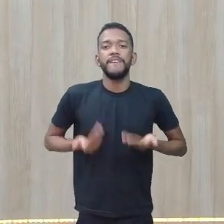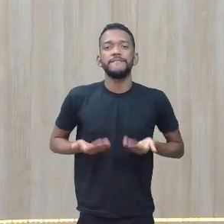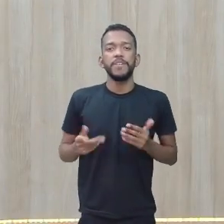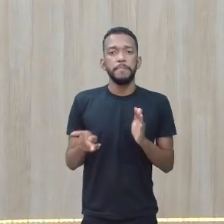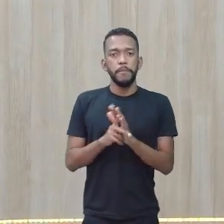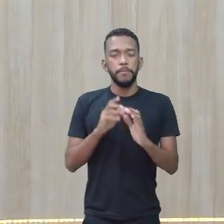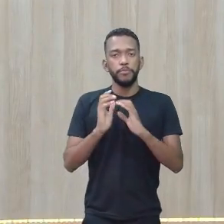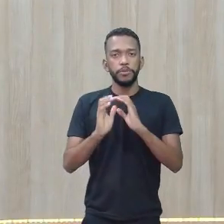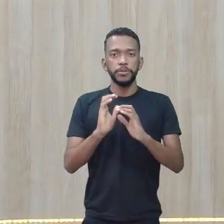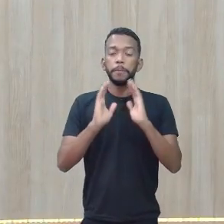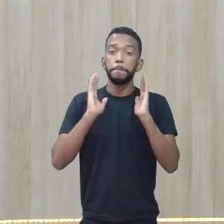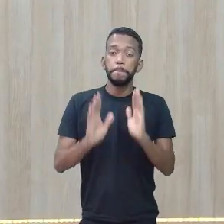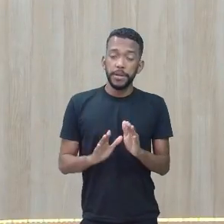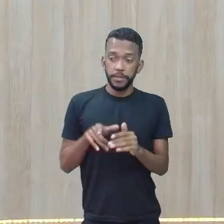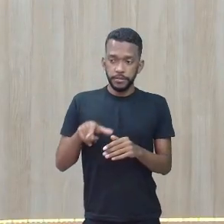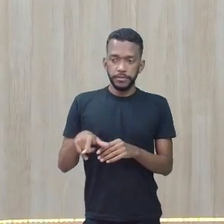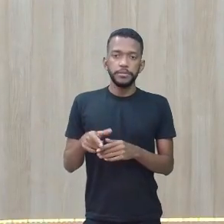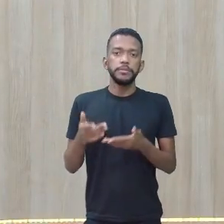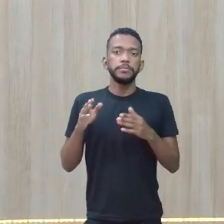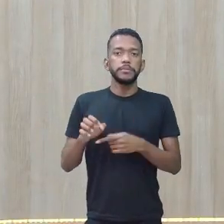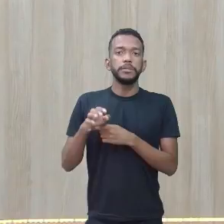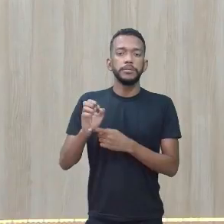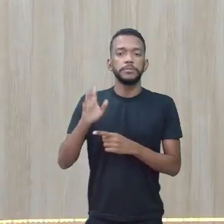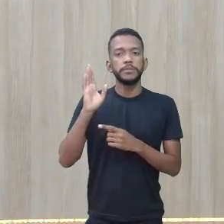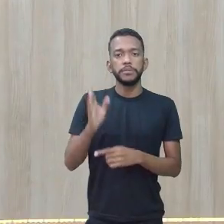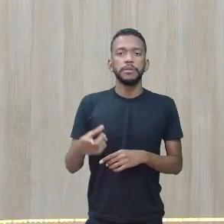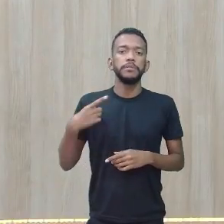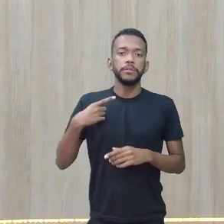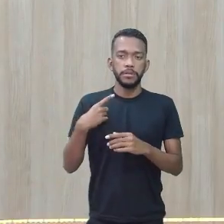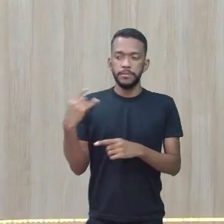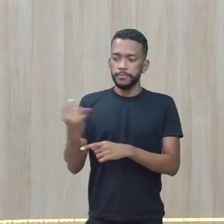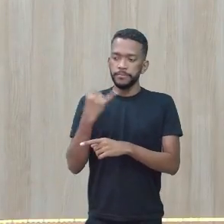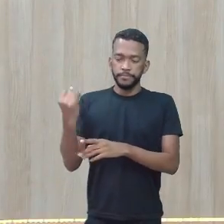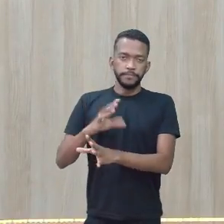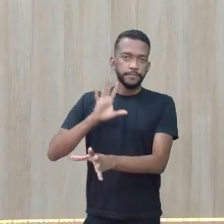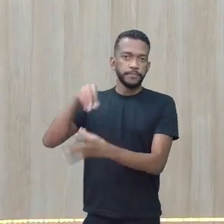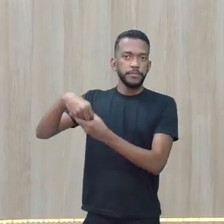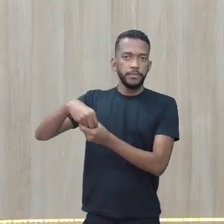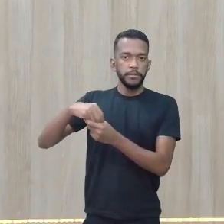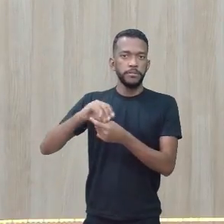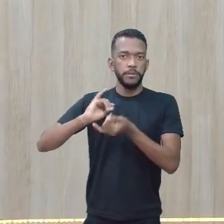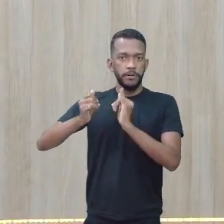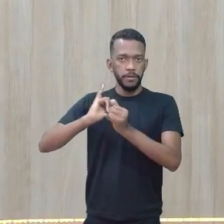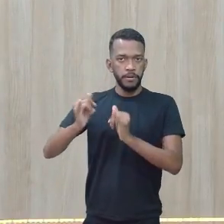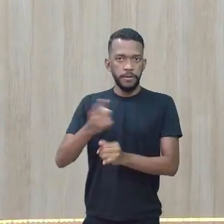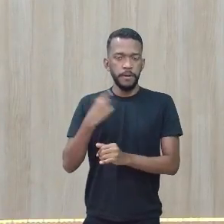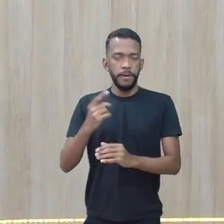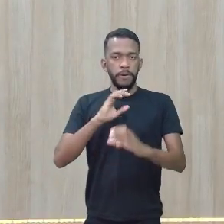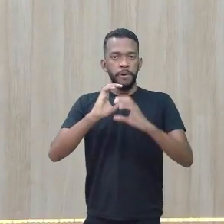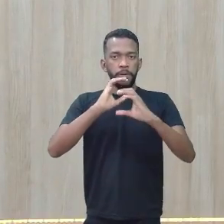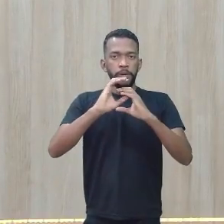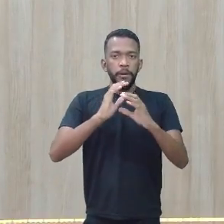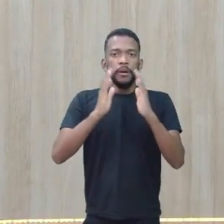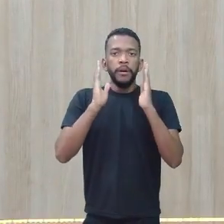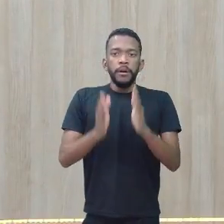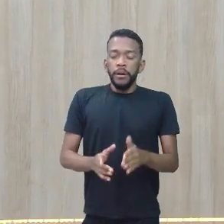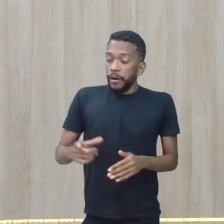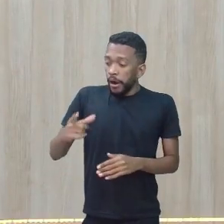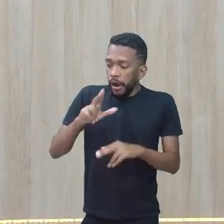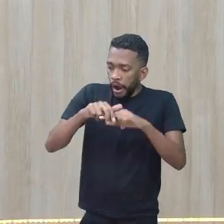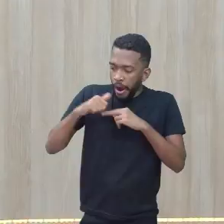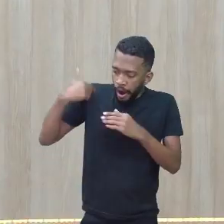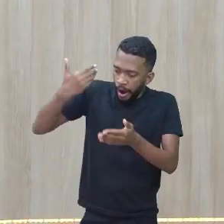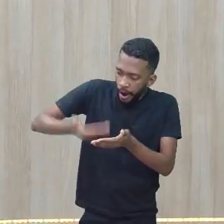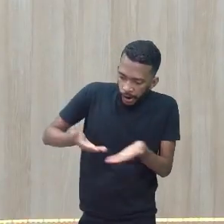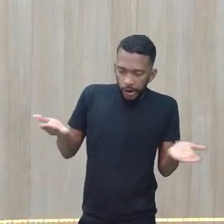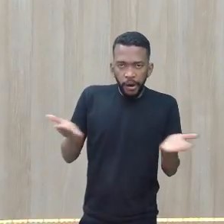comunicação. Contudo, os memes se tornaram uma parte tão importante da internet, uma parte tão importante da nossa comunicação, que hoje